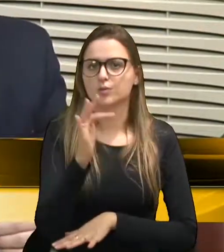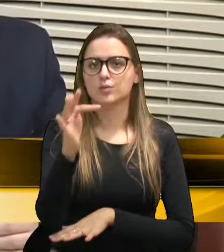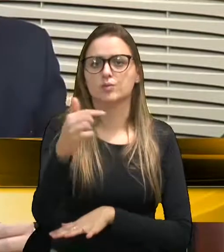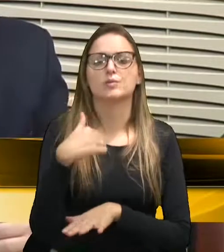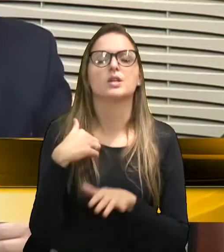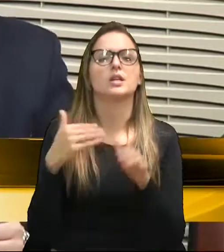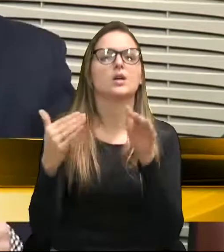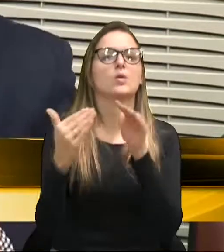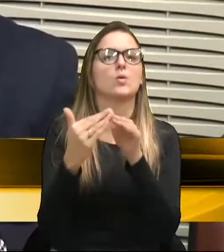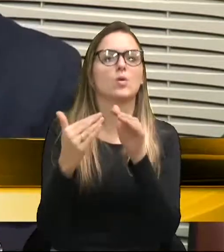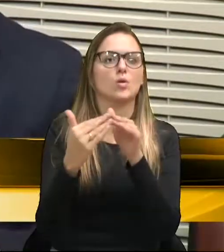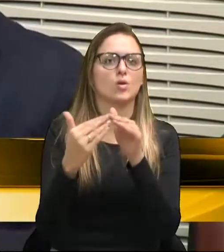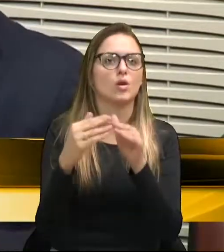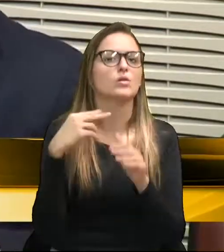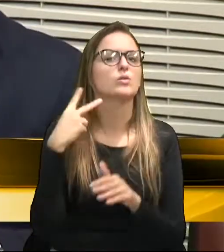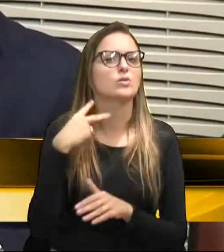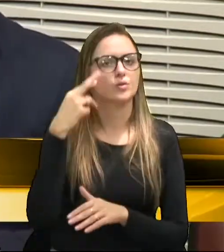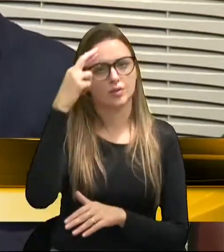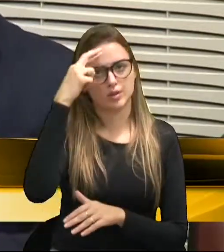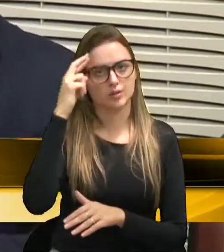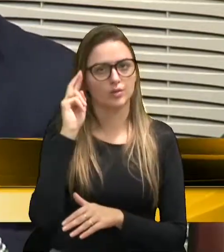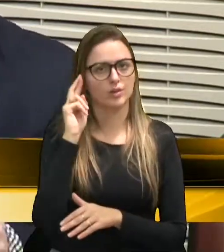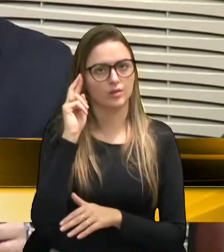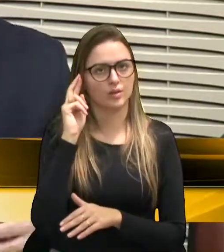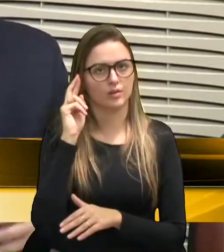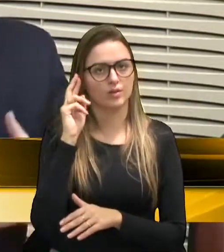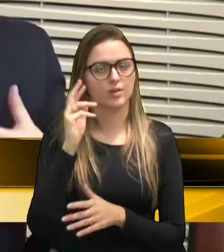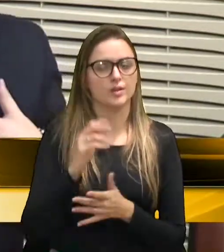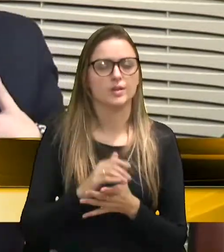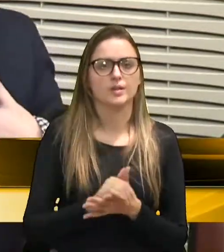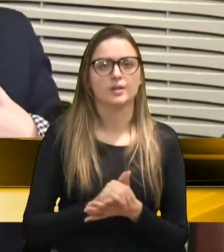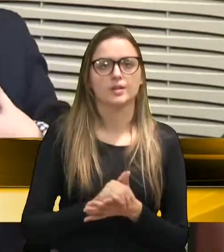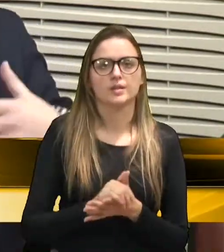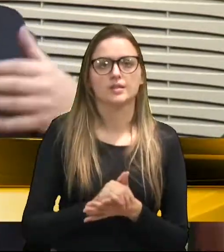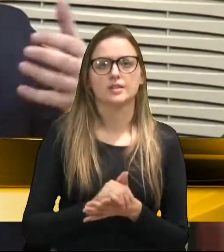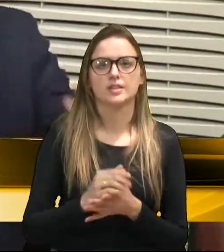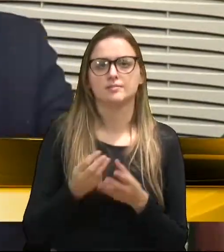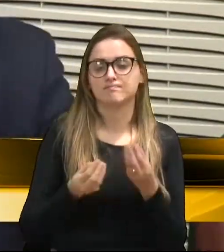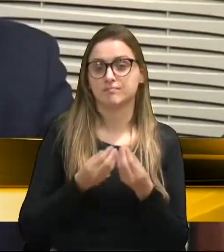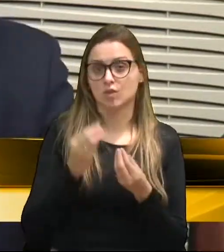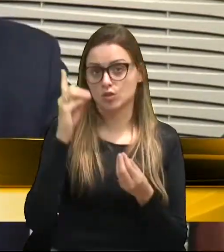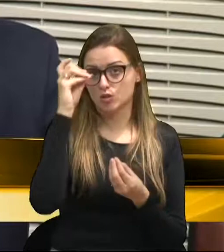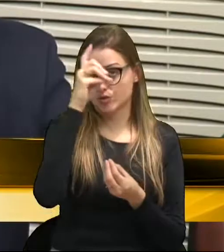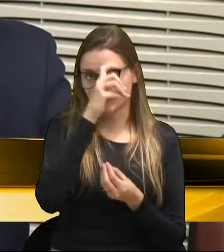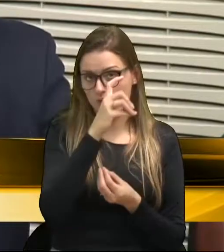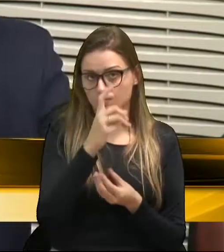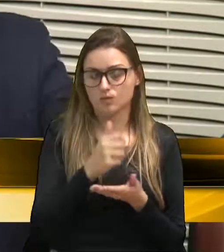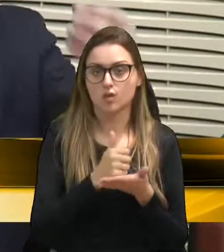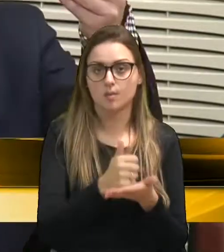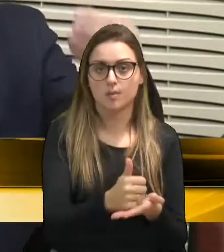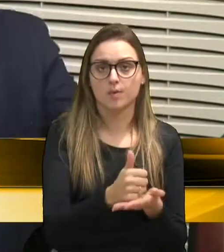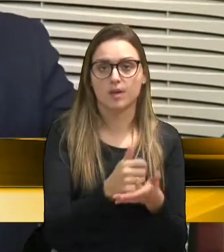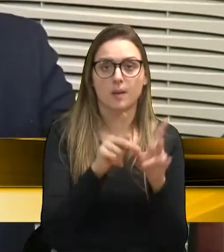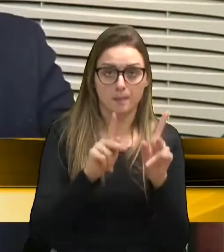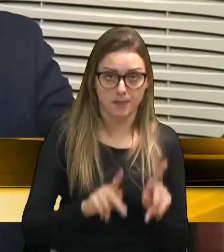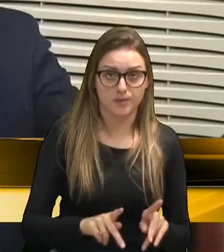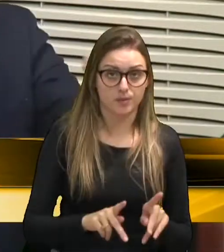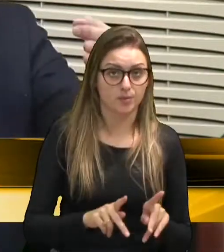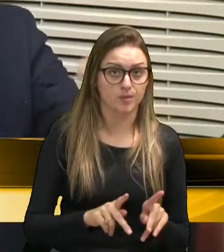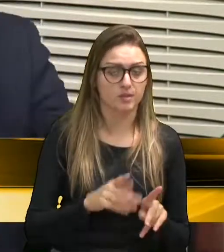concordo com o vereador Rafael que essa dificuldade em apoiar o social, né, é um